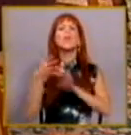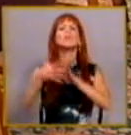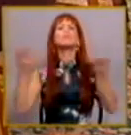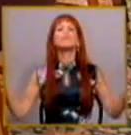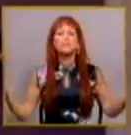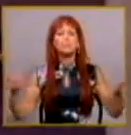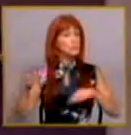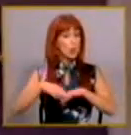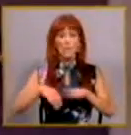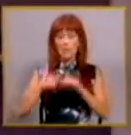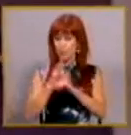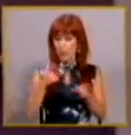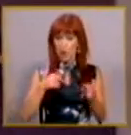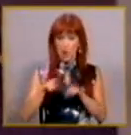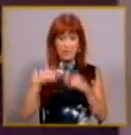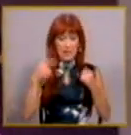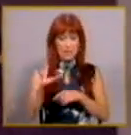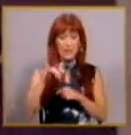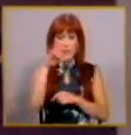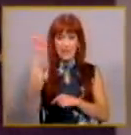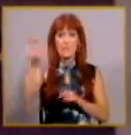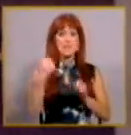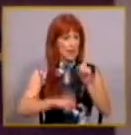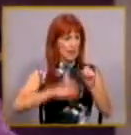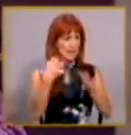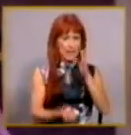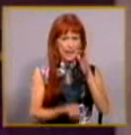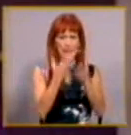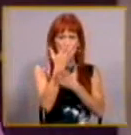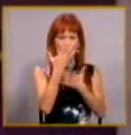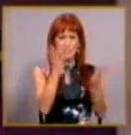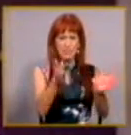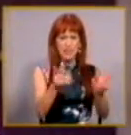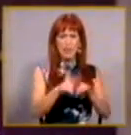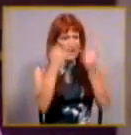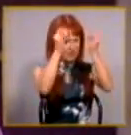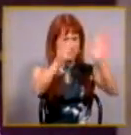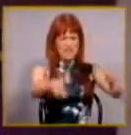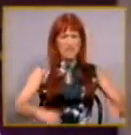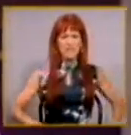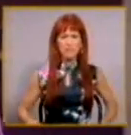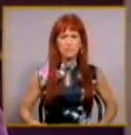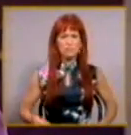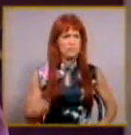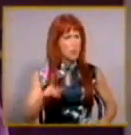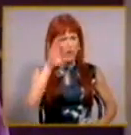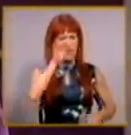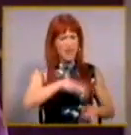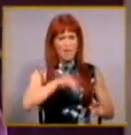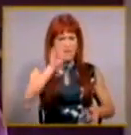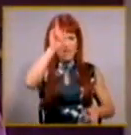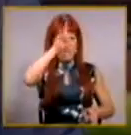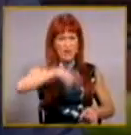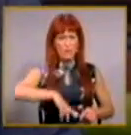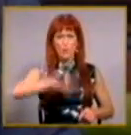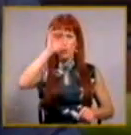não está a ser feito, porque nós para sairmos desta situação temos que criar riqueza, temos que ser independentes. Mas não é isso que o Governo está a fazer.